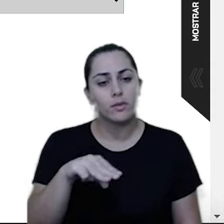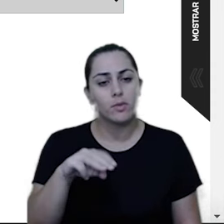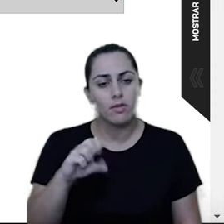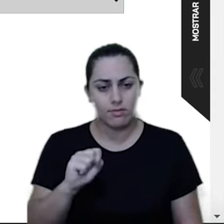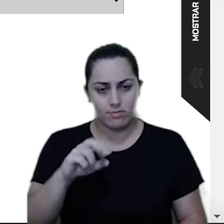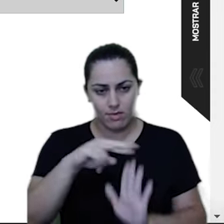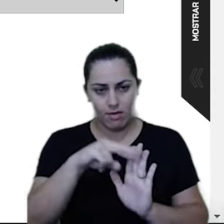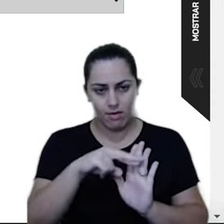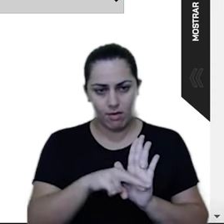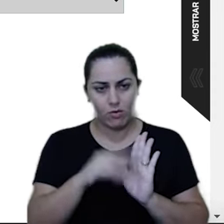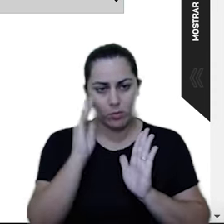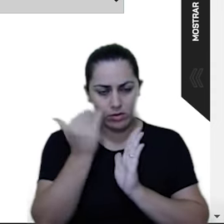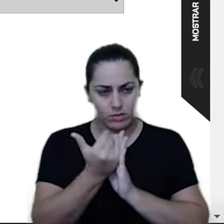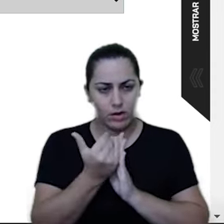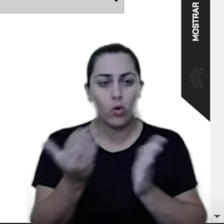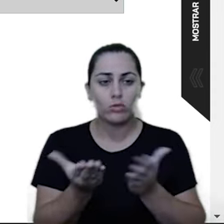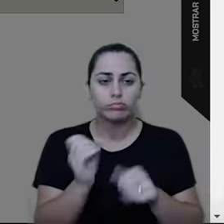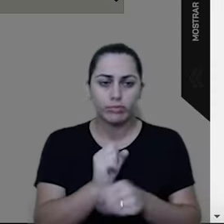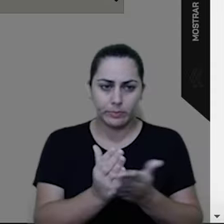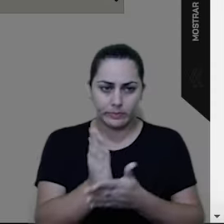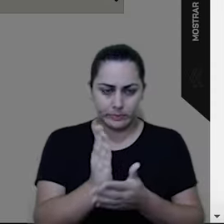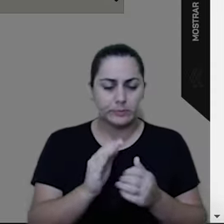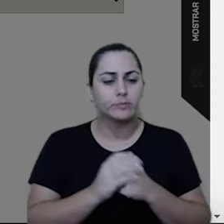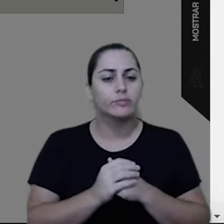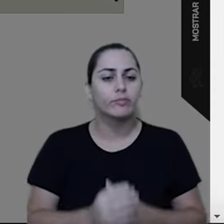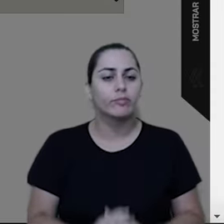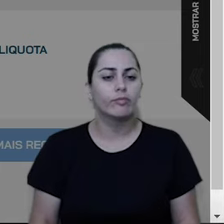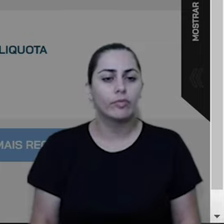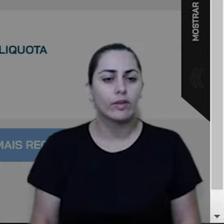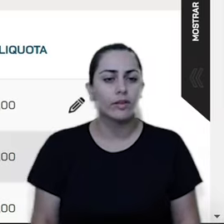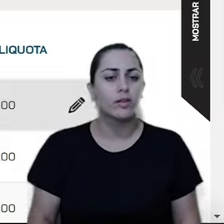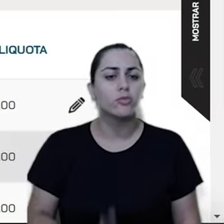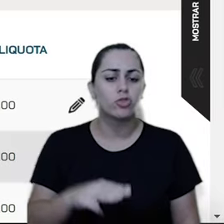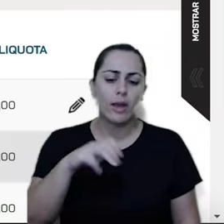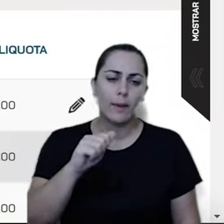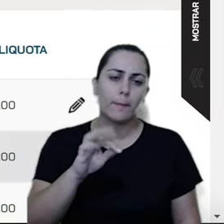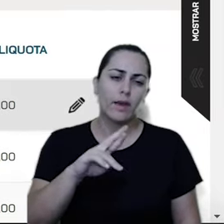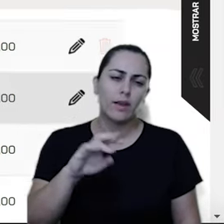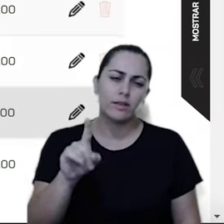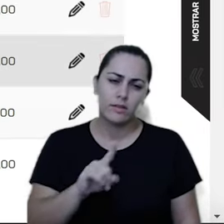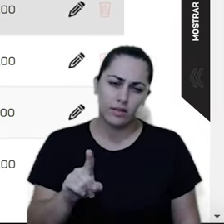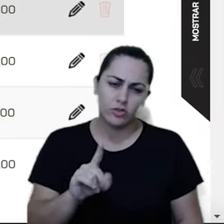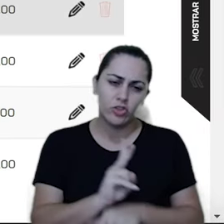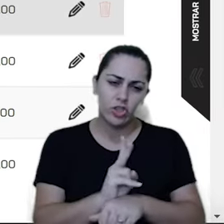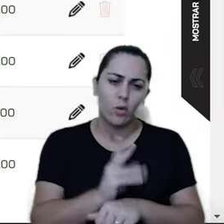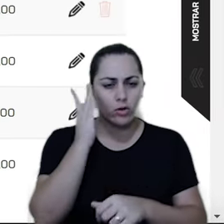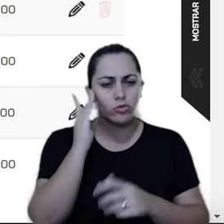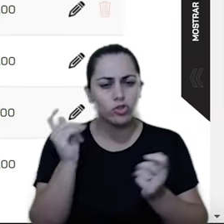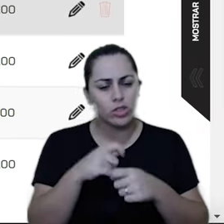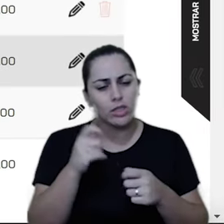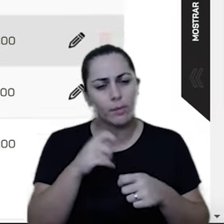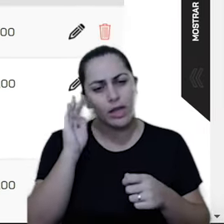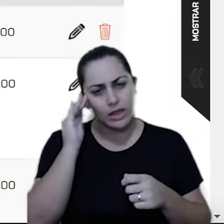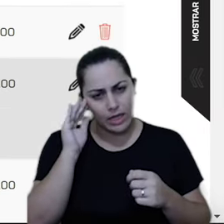determinada regra coloquei para homologação então Matriz fiscal acho que dei ali pelo menos uma já dá para